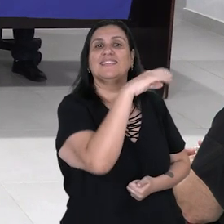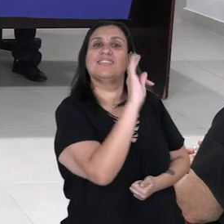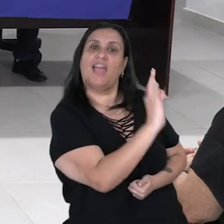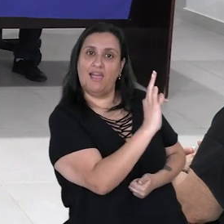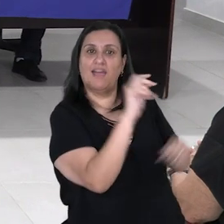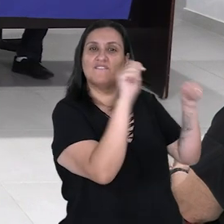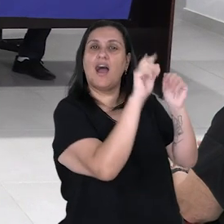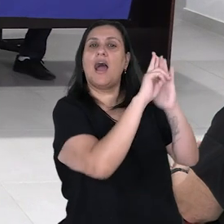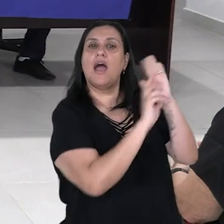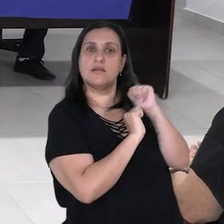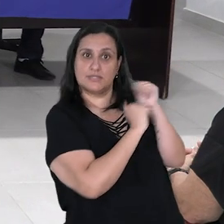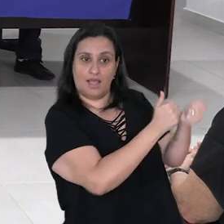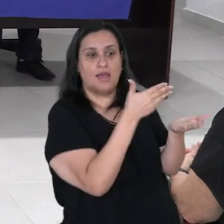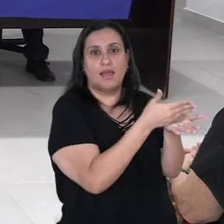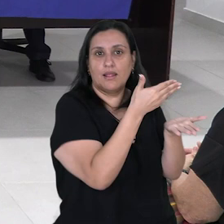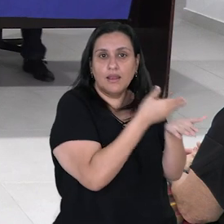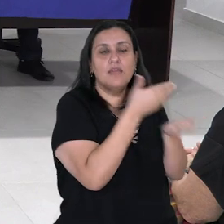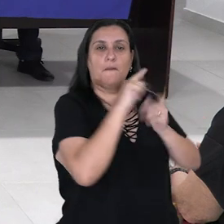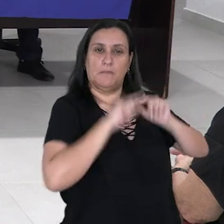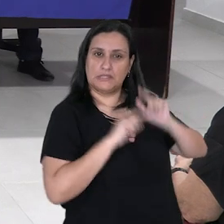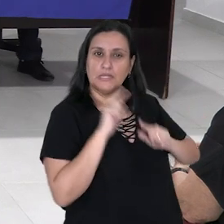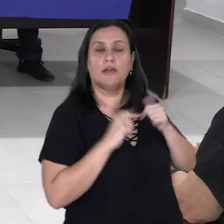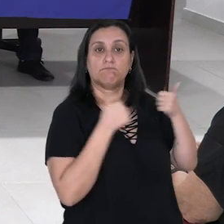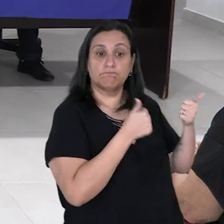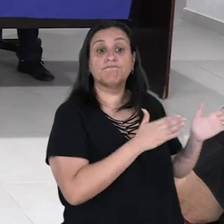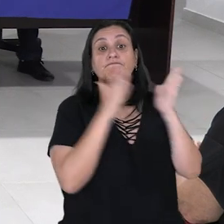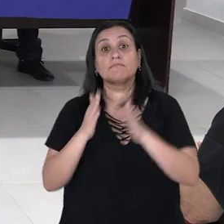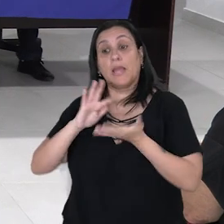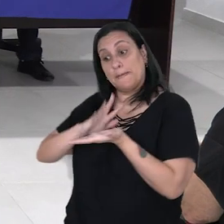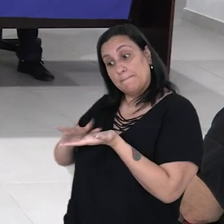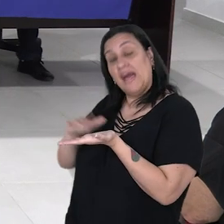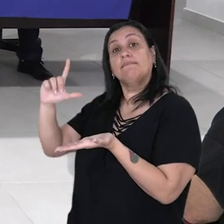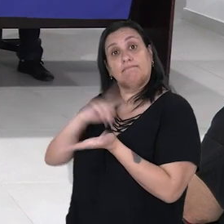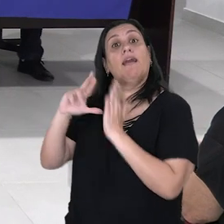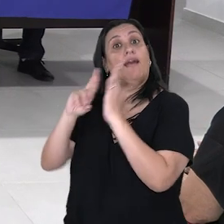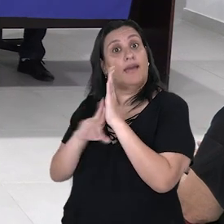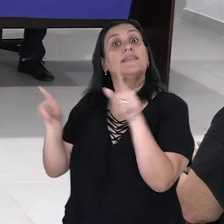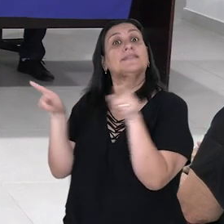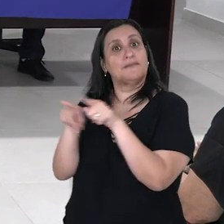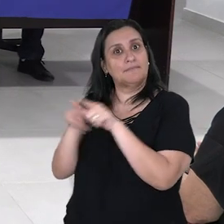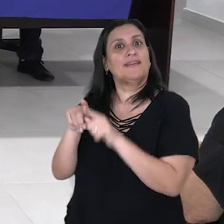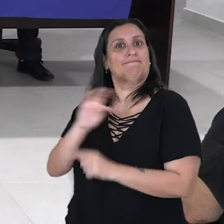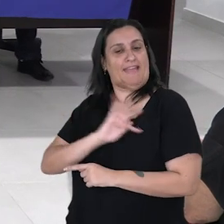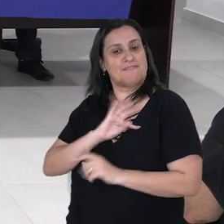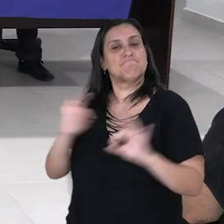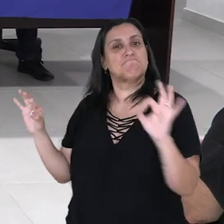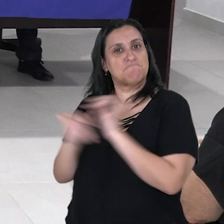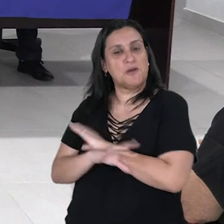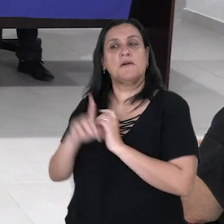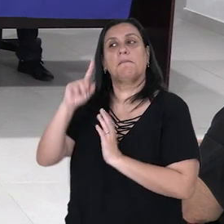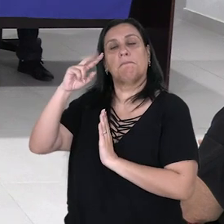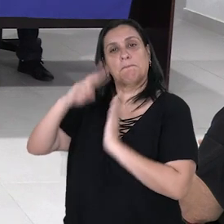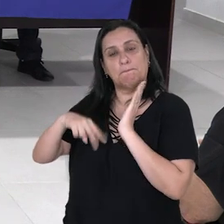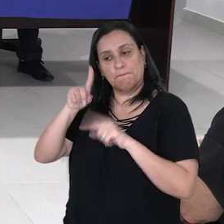produção de um livro, de um material, qualquer que seja, em Braille nós temos nossas normas técnicas para produção de textos